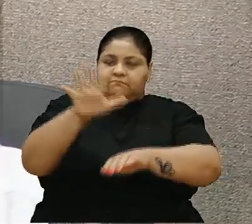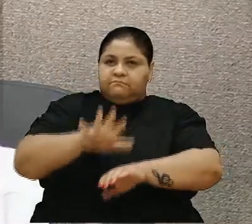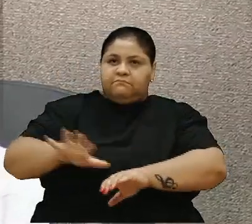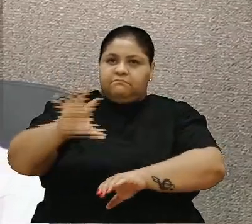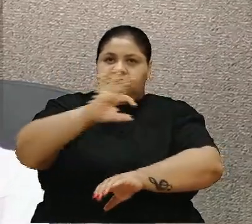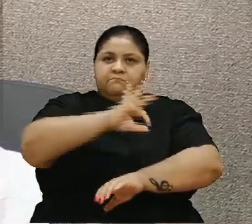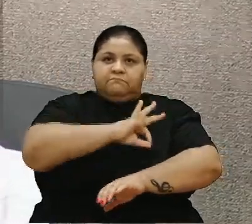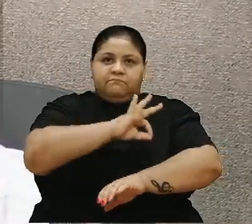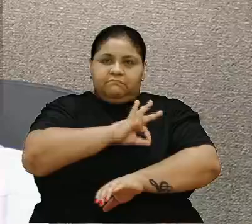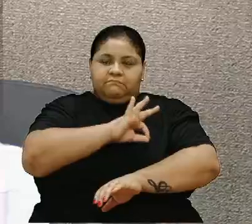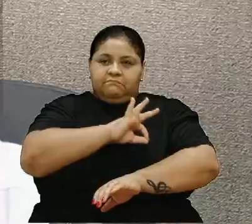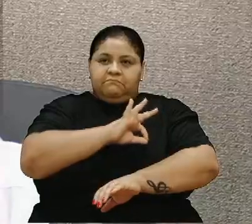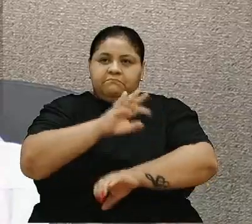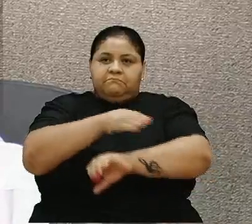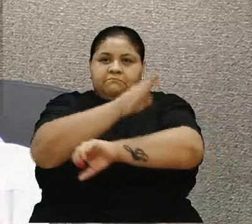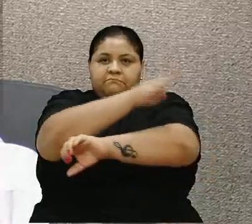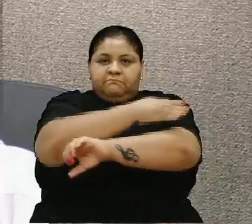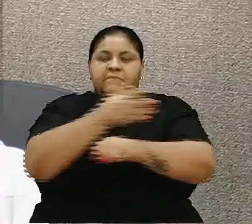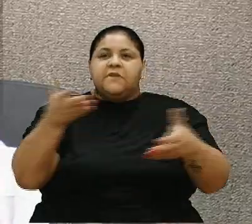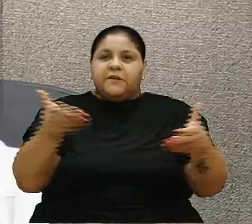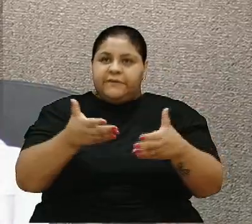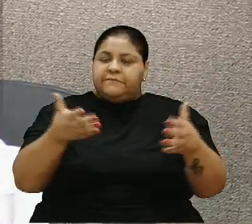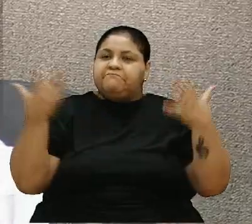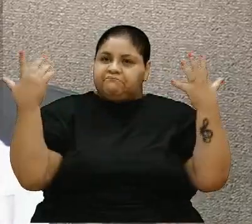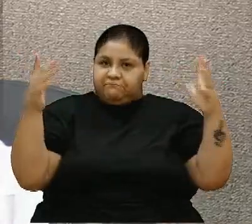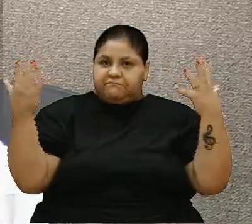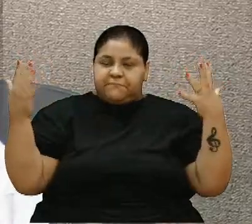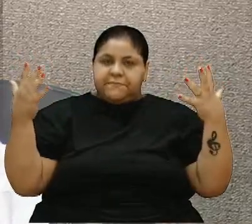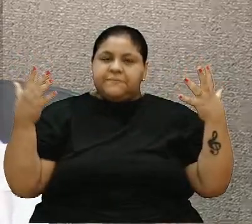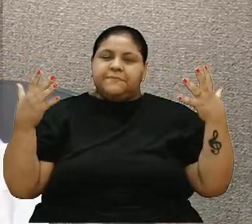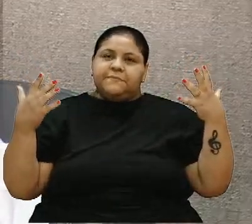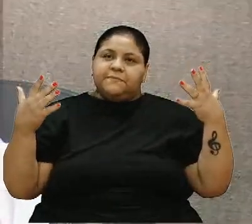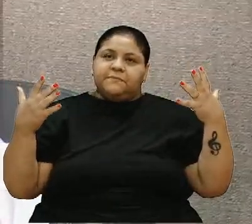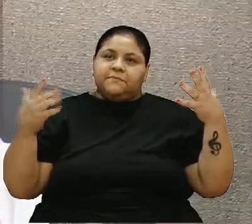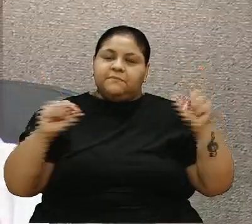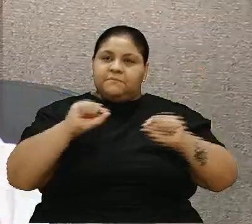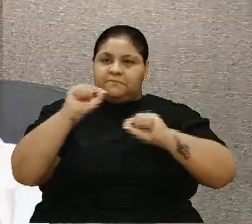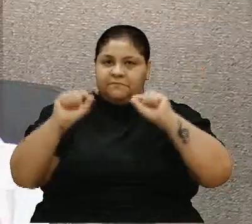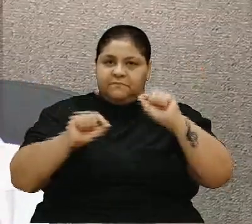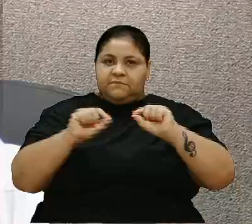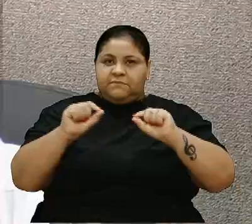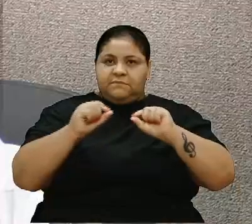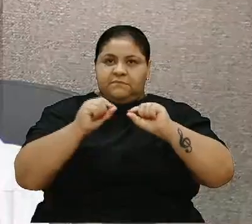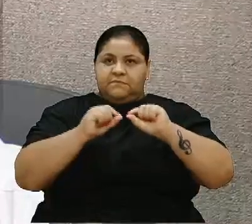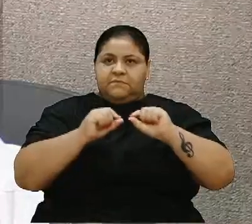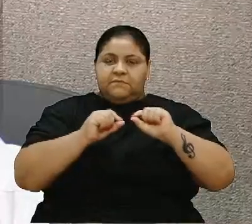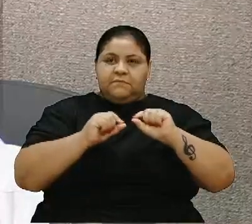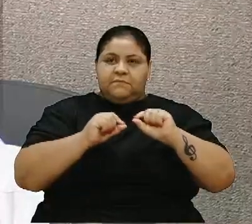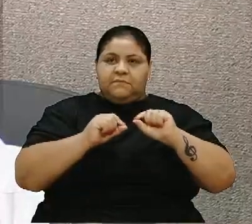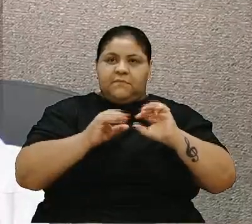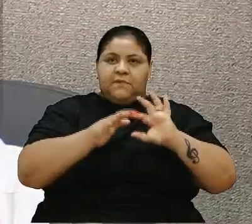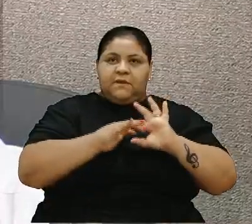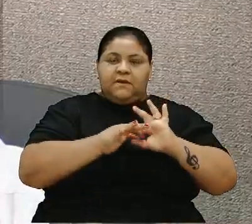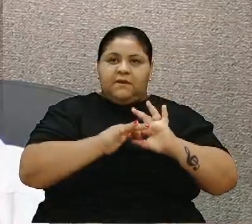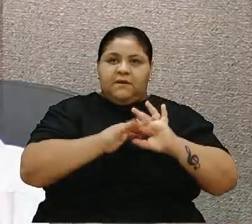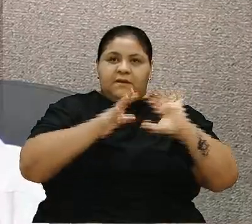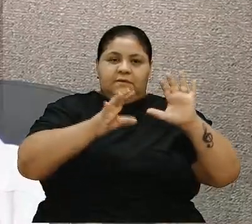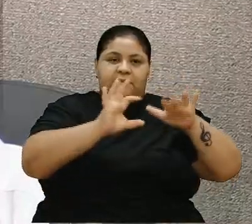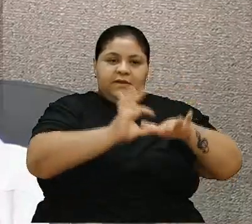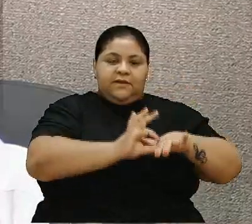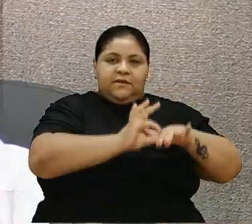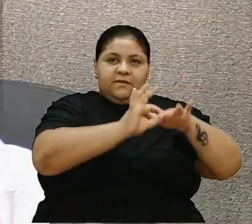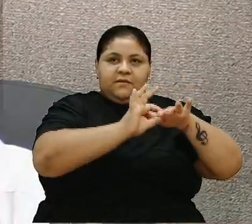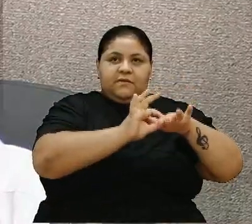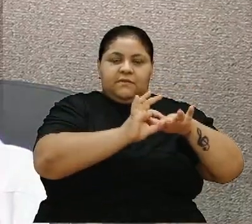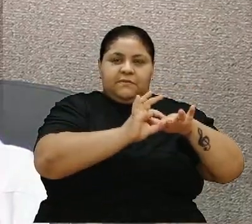Ostensiva, o CRPO Serra. Então, quero aqui fazer um voto de congratulações a quem está deixando o CRPO Serra, o coronel Eduardo Cunha Michel.